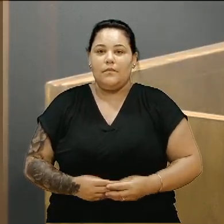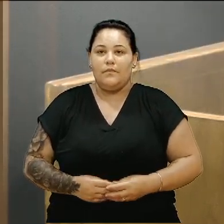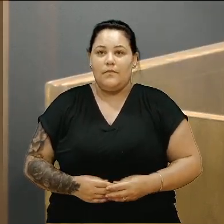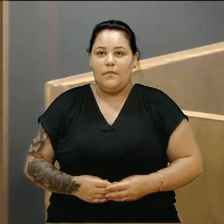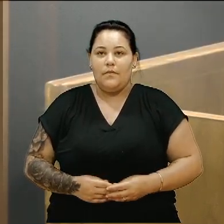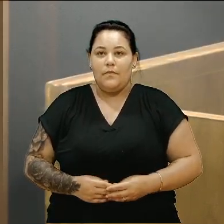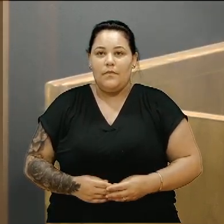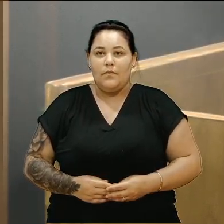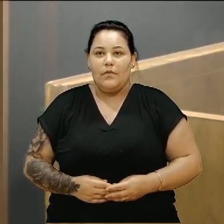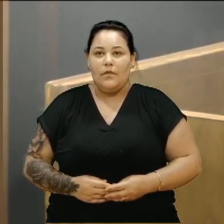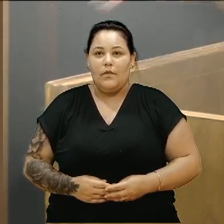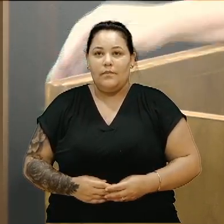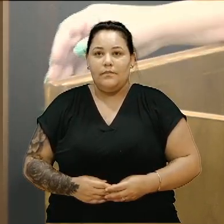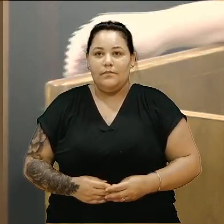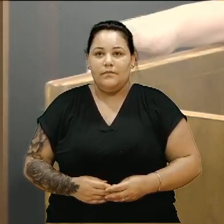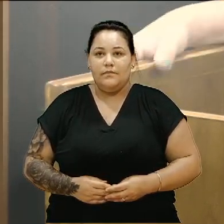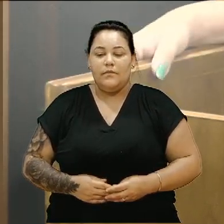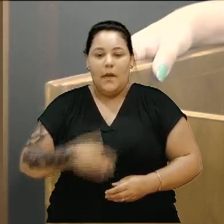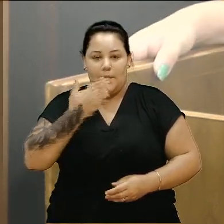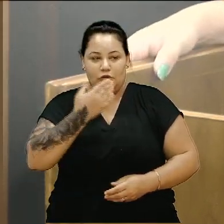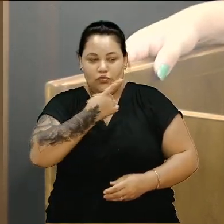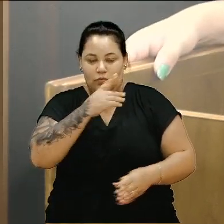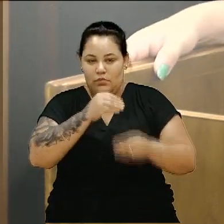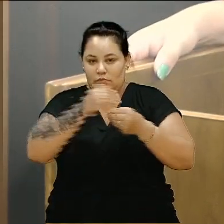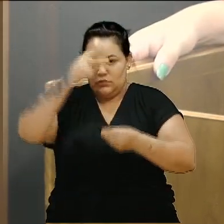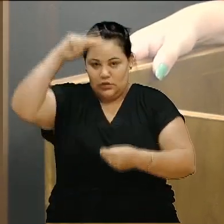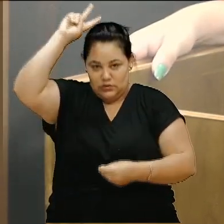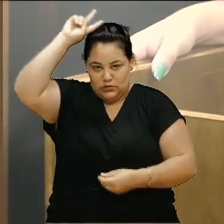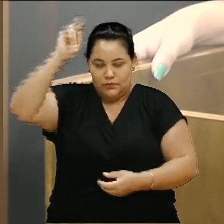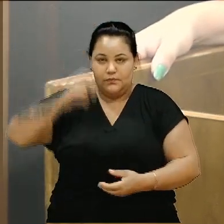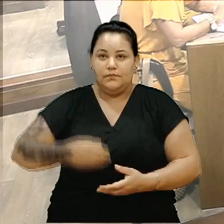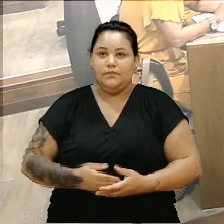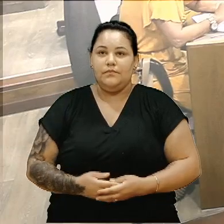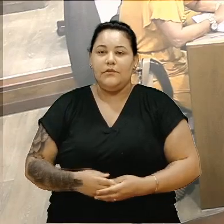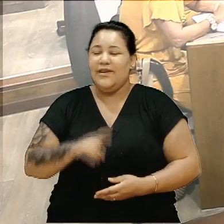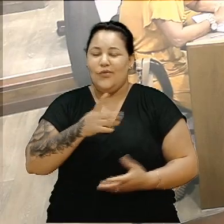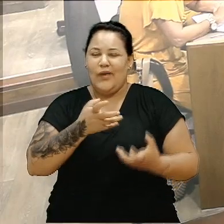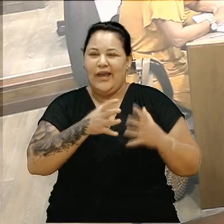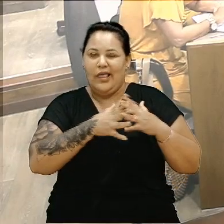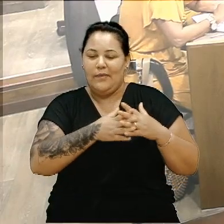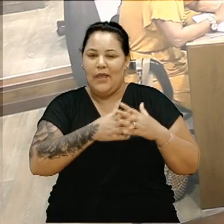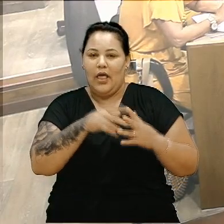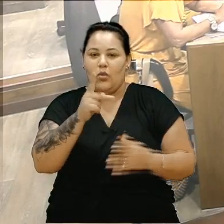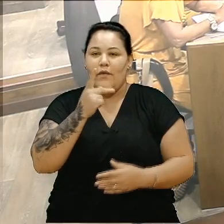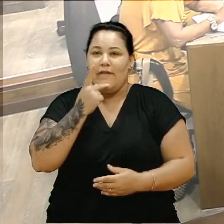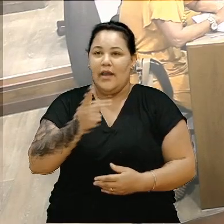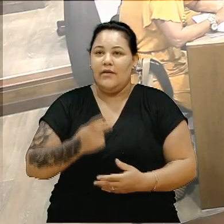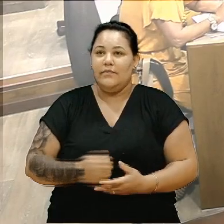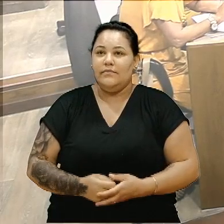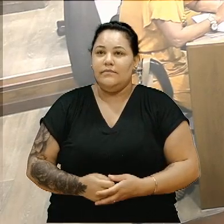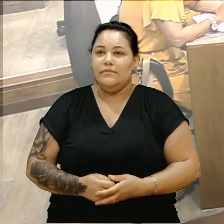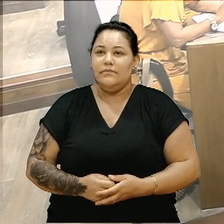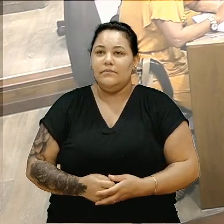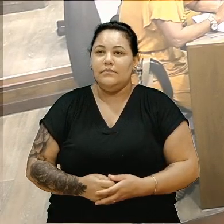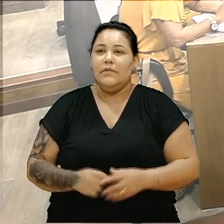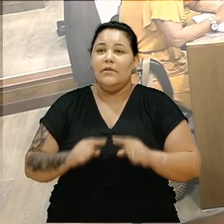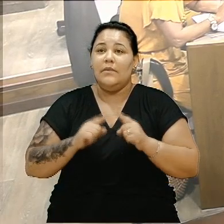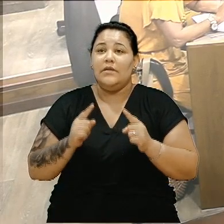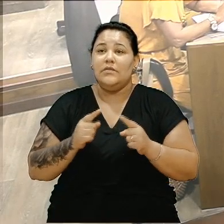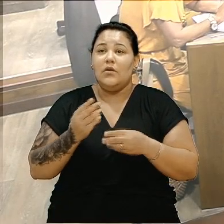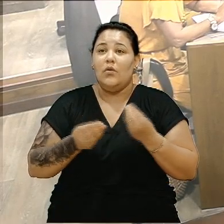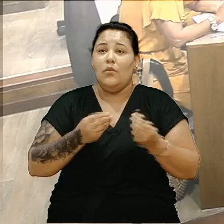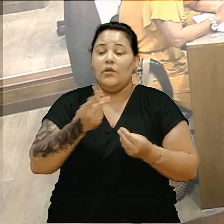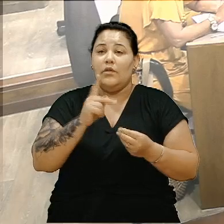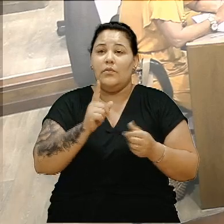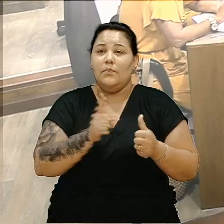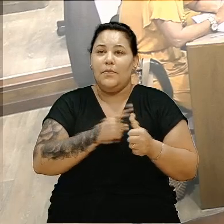de imediato, vereador Edson da Rosa. Não querendo atrapalhar a vossa fala, mas como é o seu primeiro grande expediente,